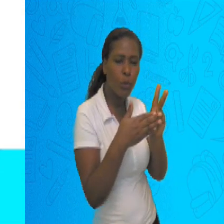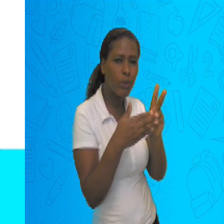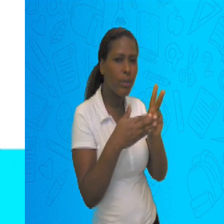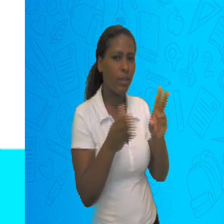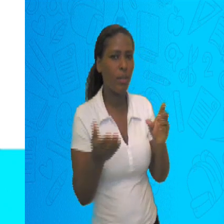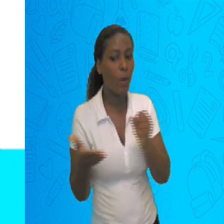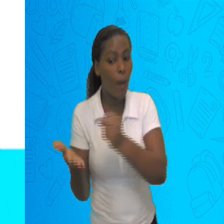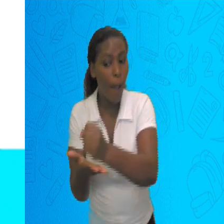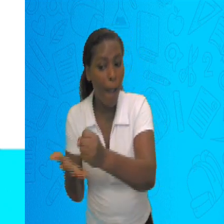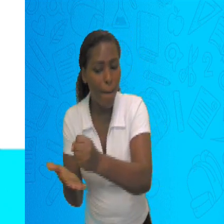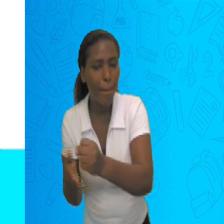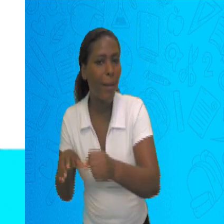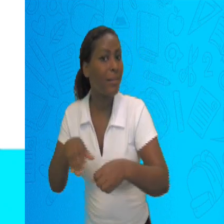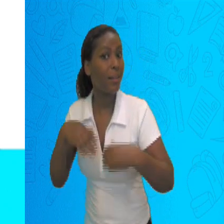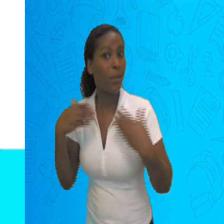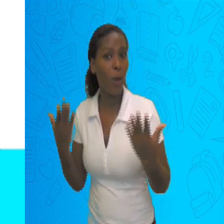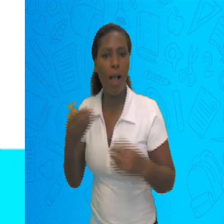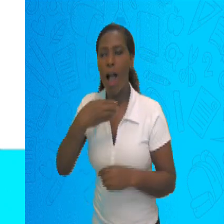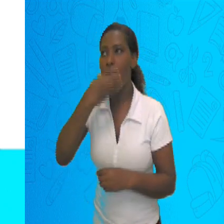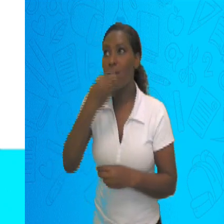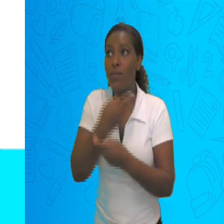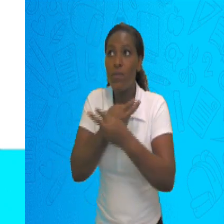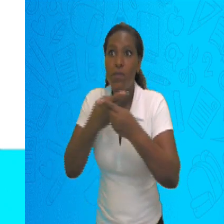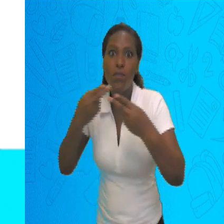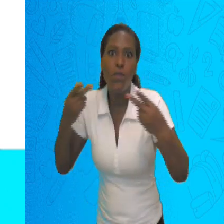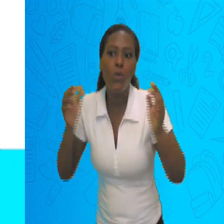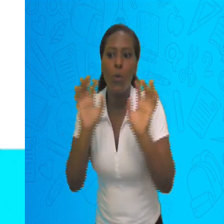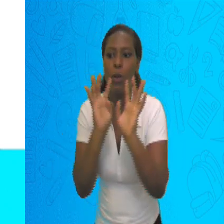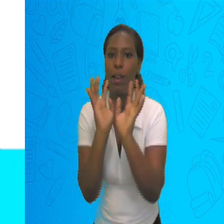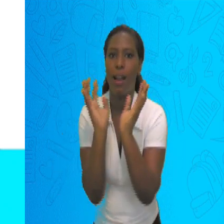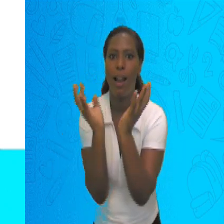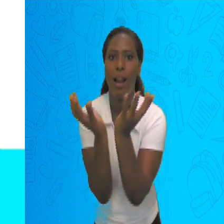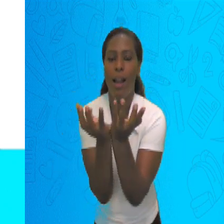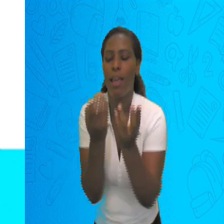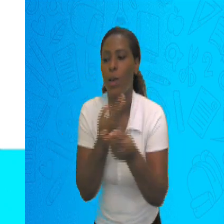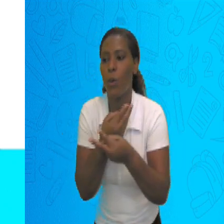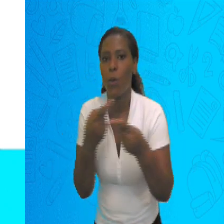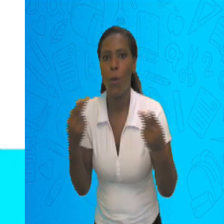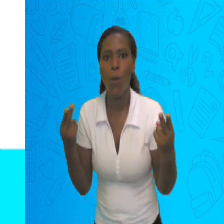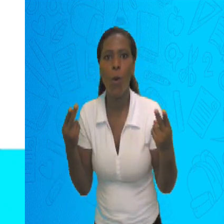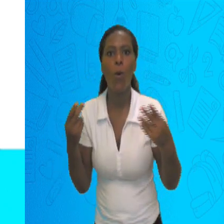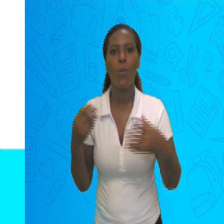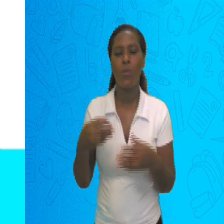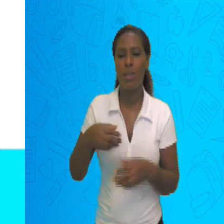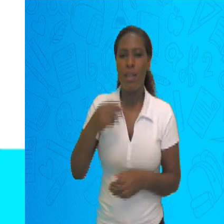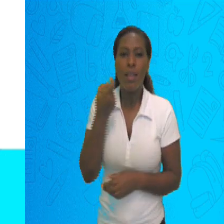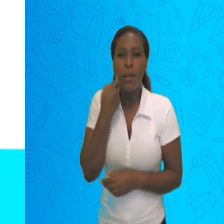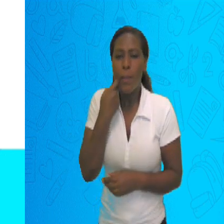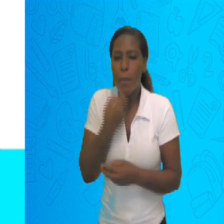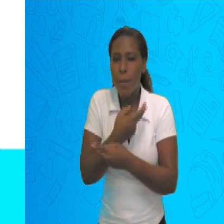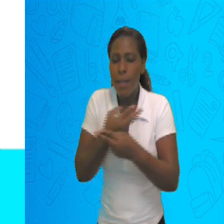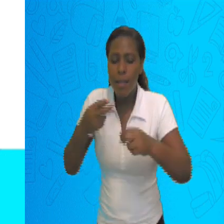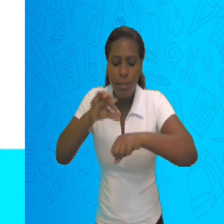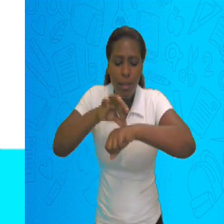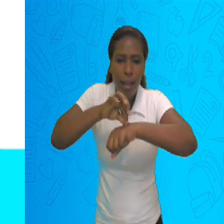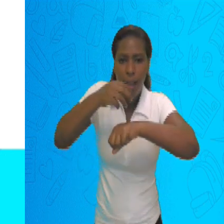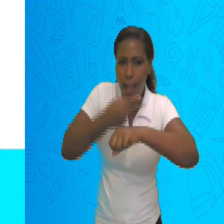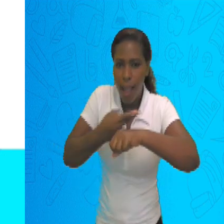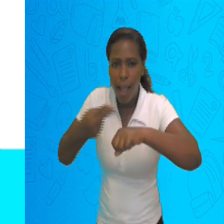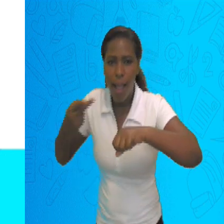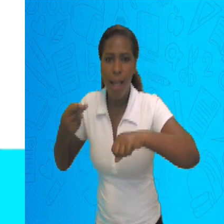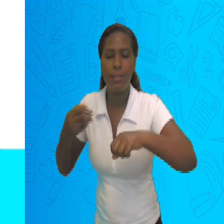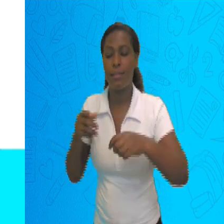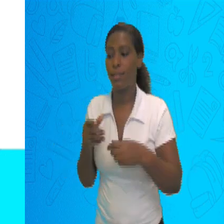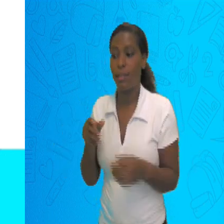no consumo de frutas, legumes, verduras, caules, peixes, carnes e caças, como